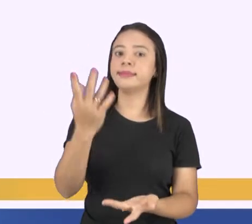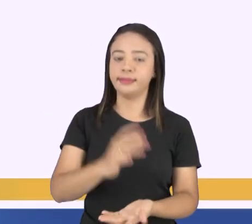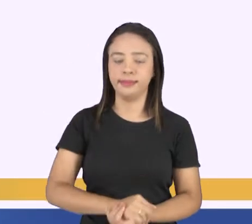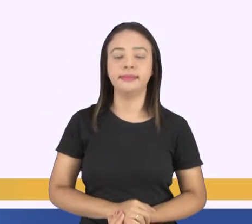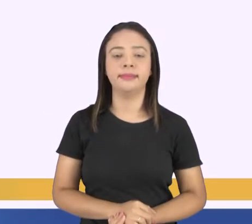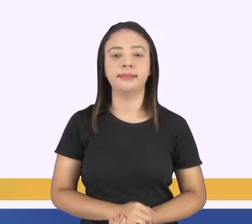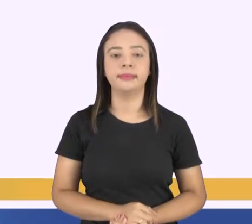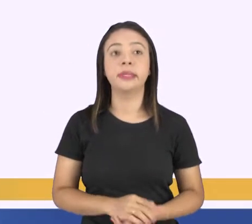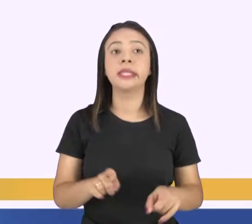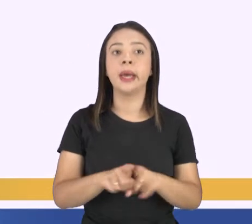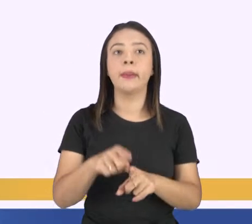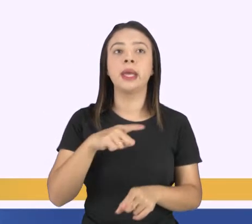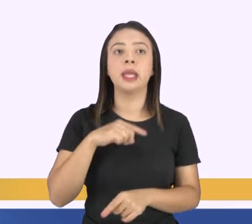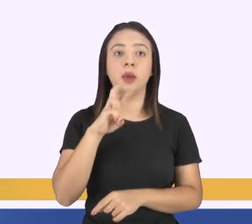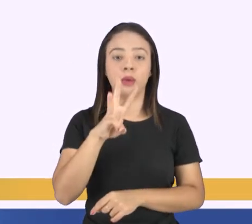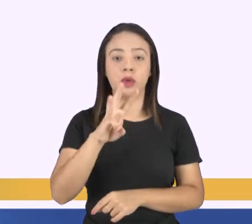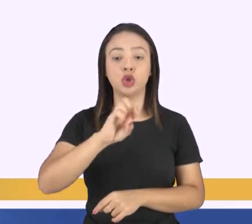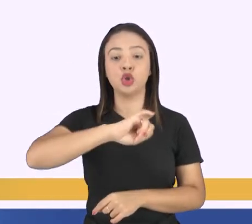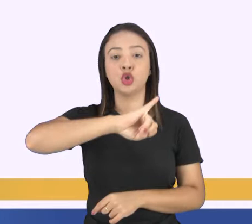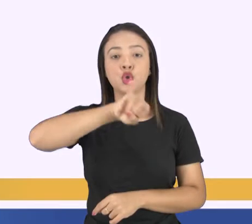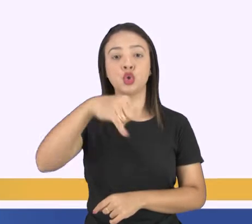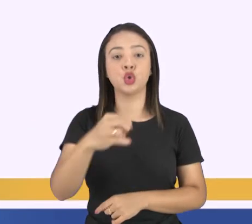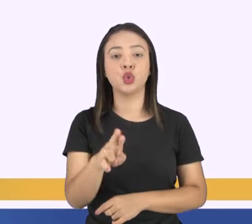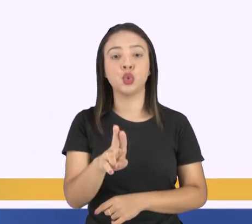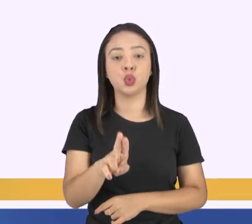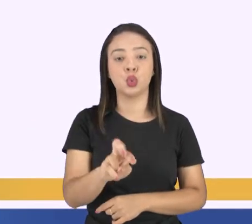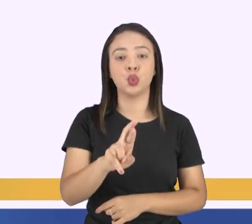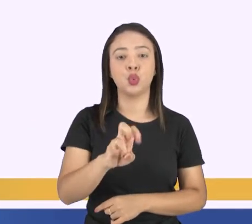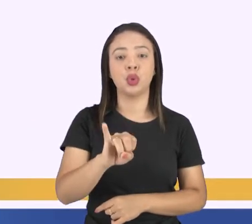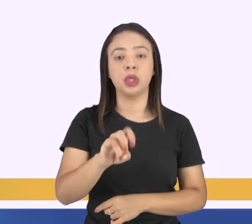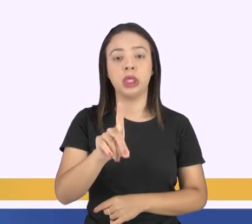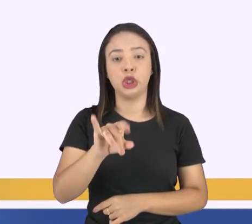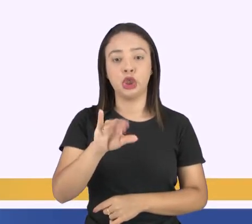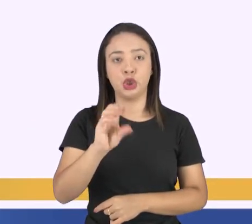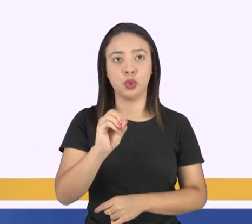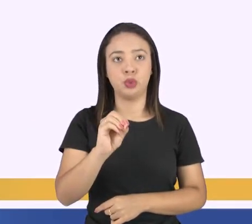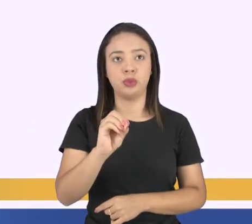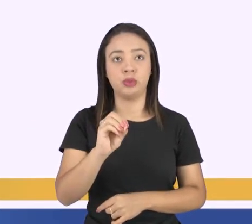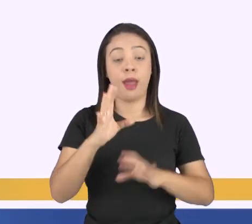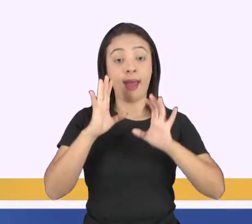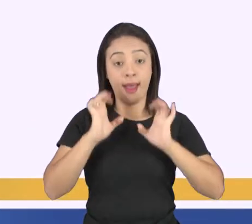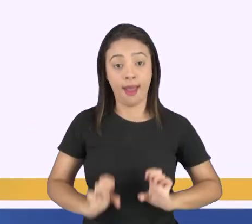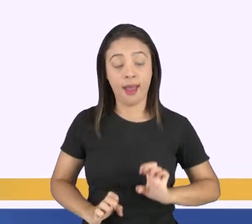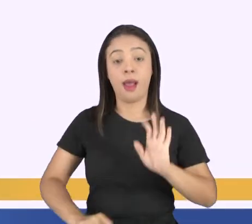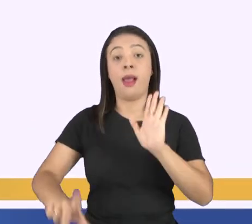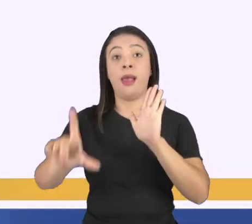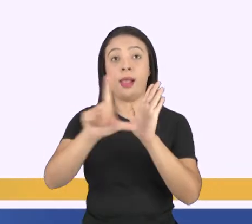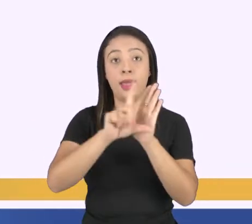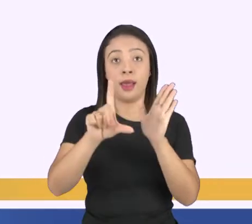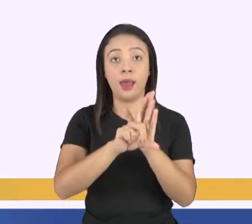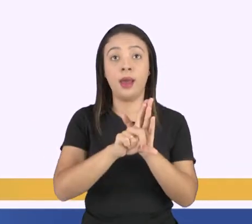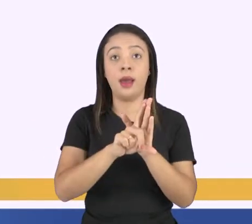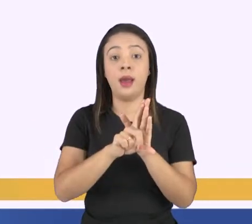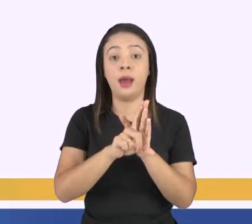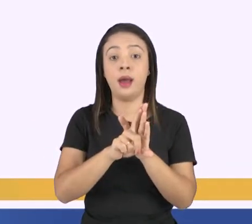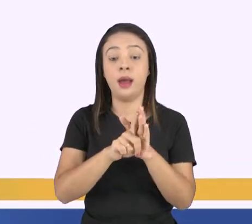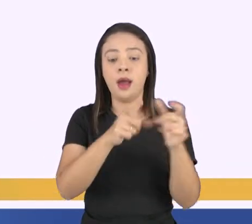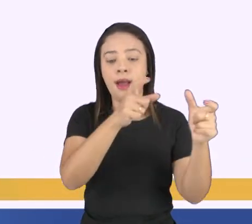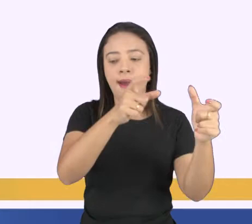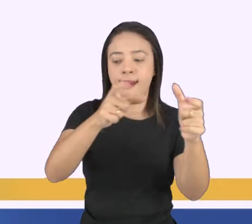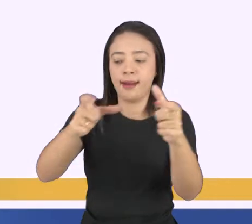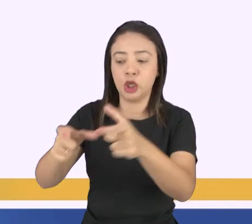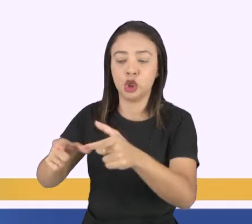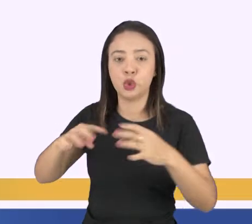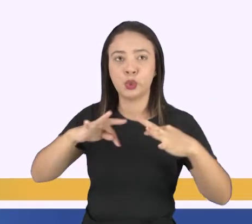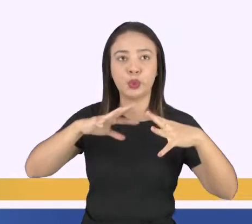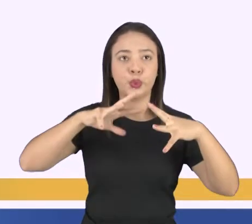o jurídico. Então, o princípio jurídico, ele é ético, legal e civil e ele serve em todo lugar. O princípio